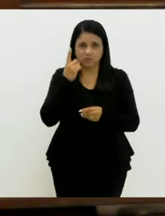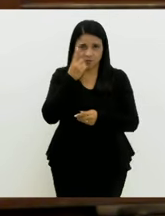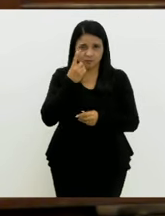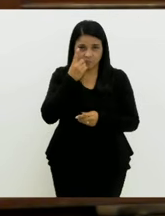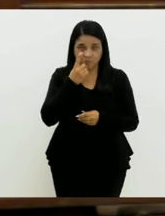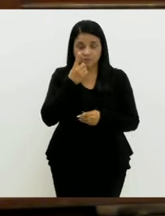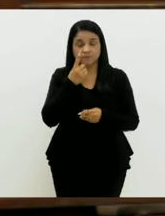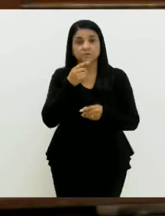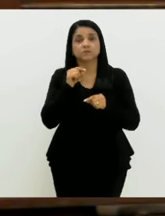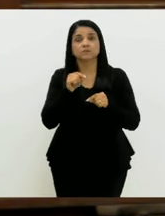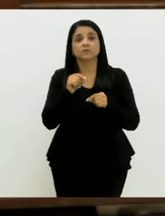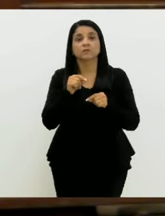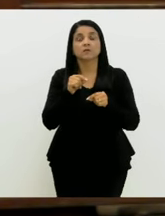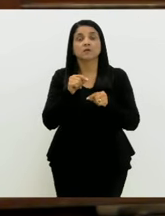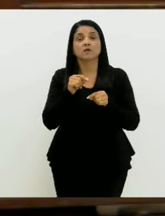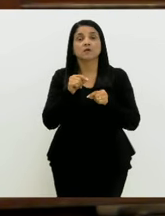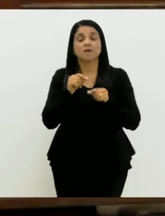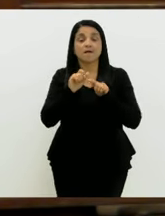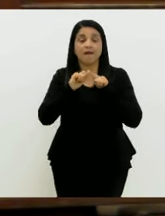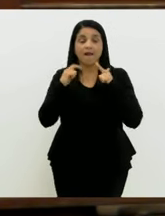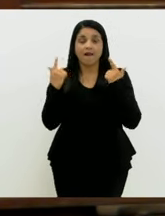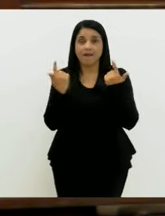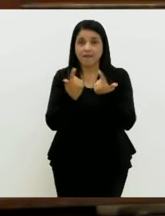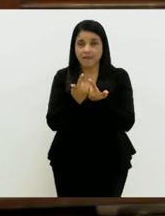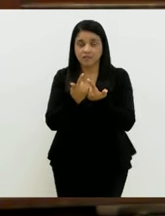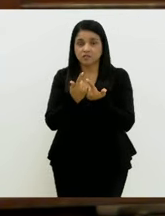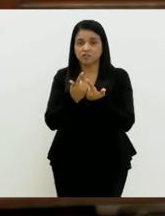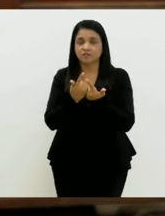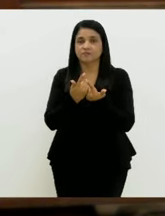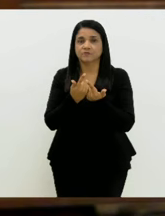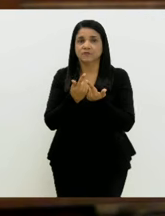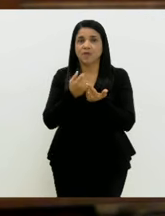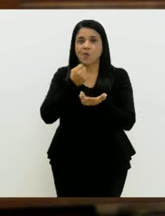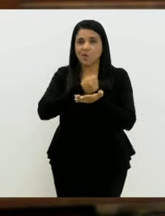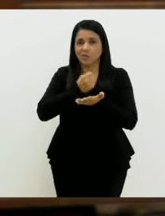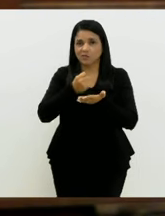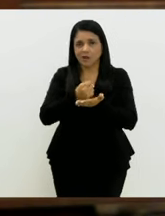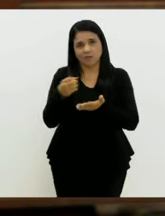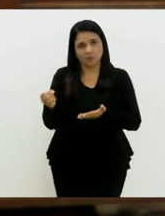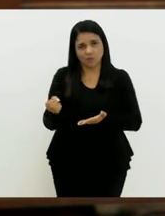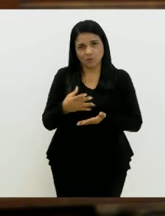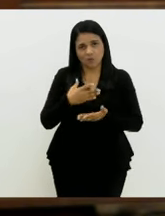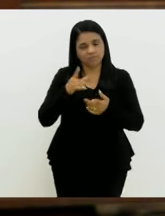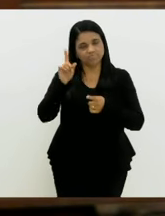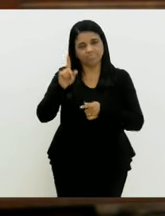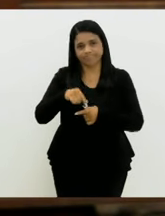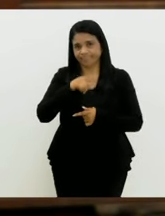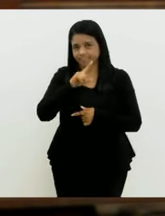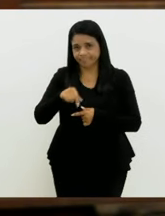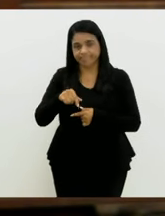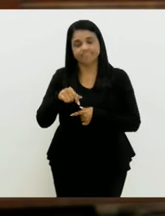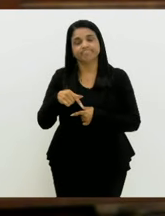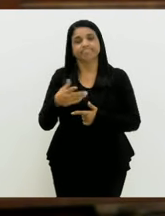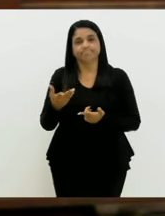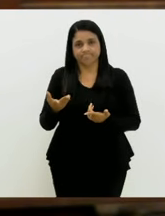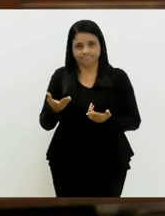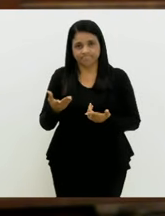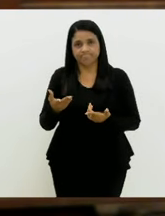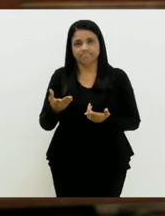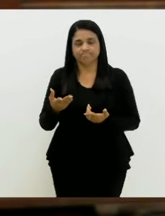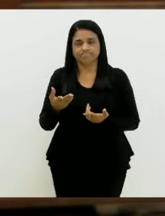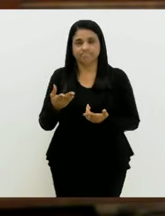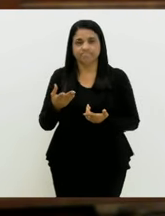colocando a posição da Alerj contra a renovação dos contratos da Light e da Enel e, se for possível, o cancelamento